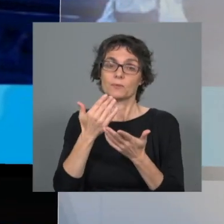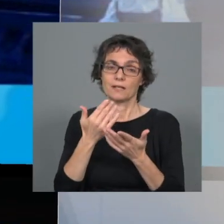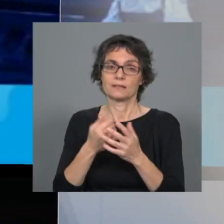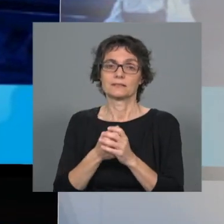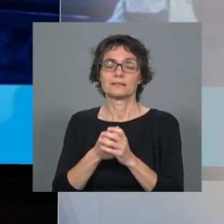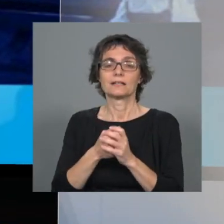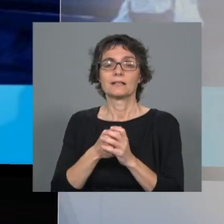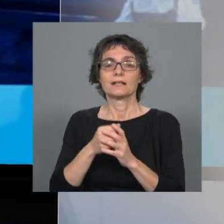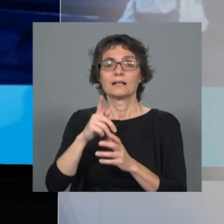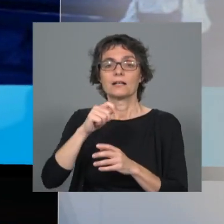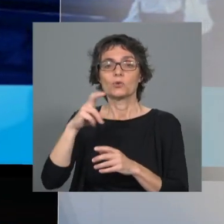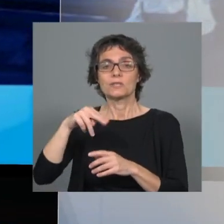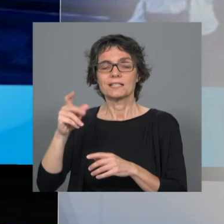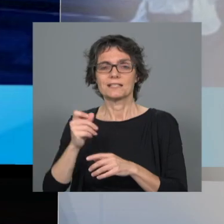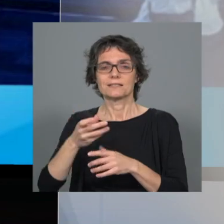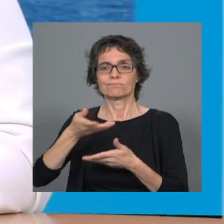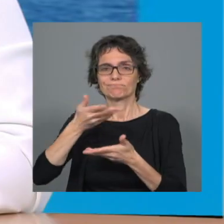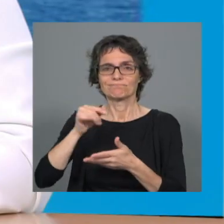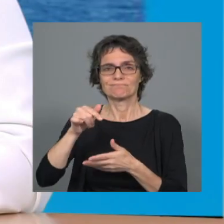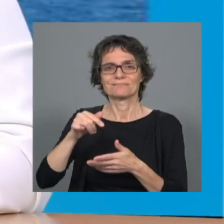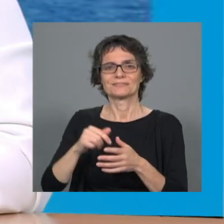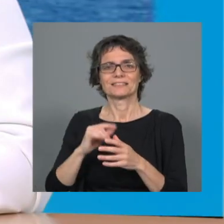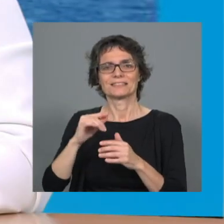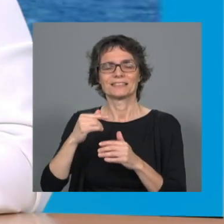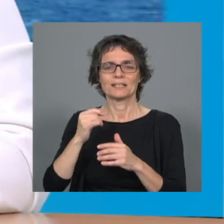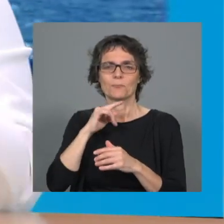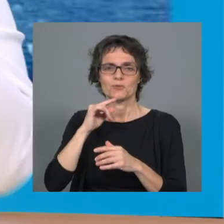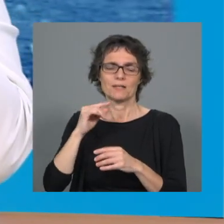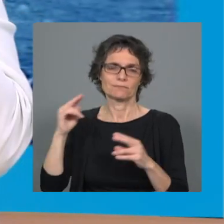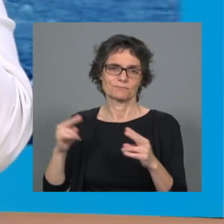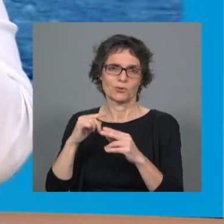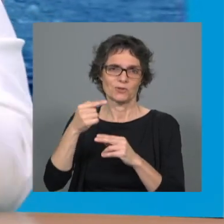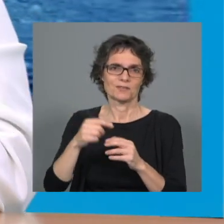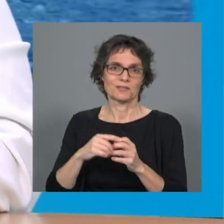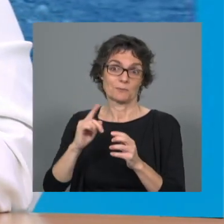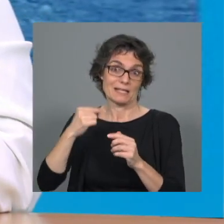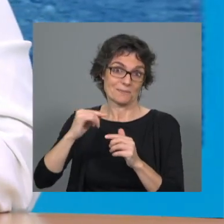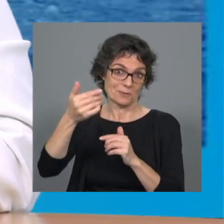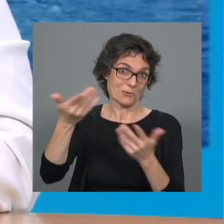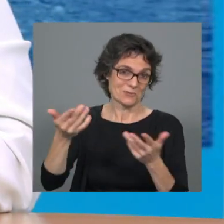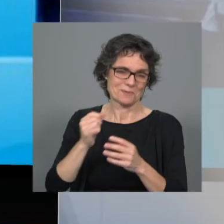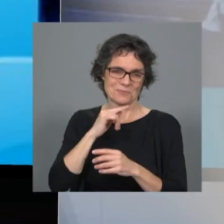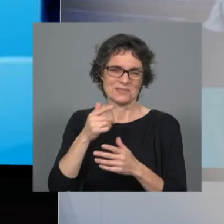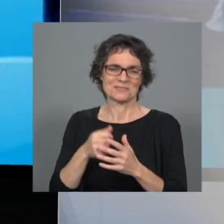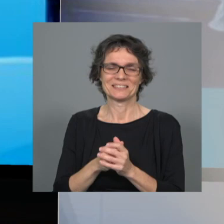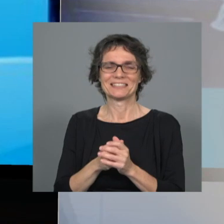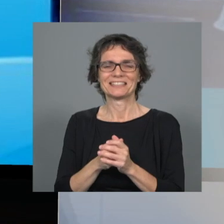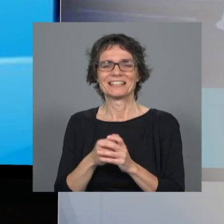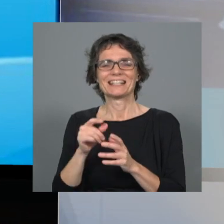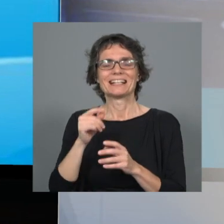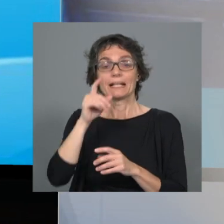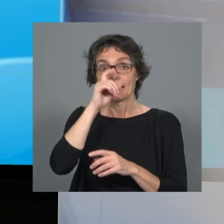esta partilha. Voltaremos então a ver-nos numa próxima oportunidade, talvez 2 a 8 dias. A terminar, eu recordo que logo